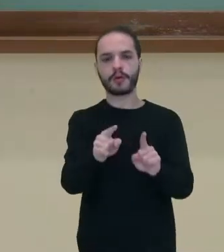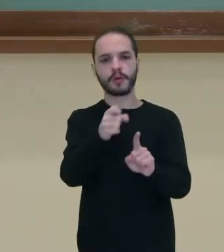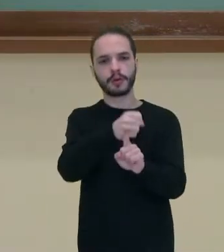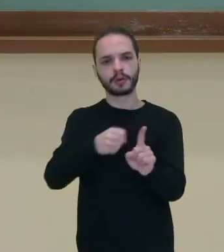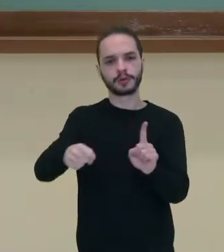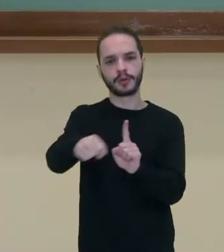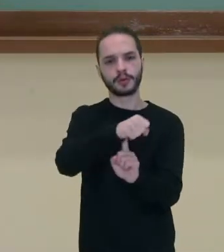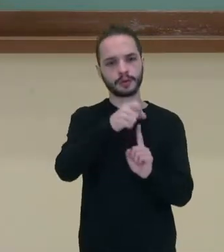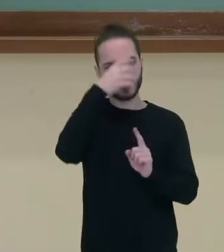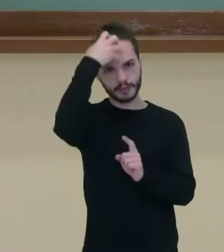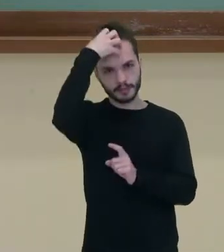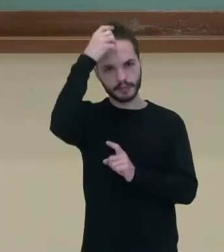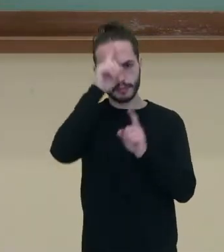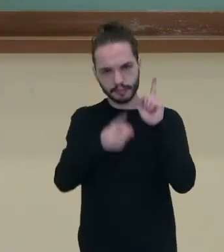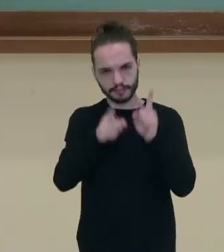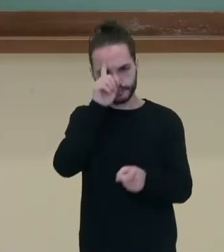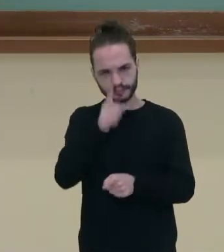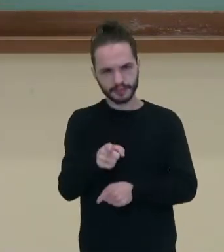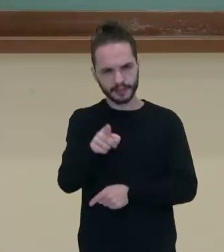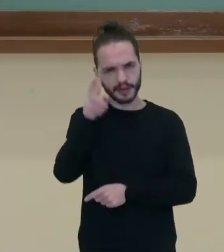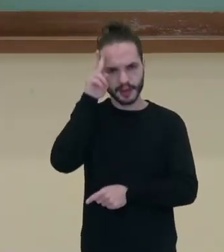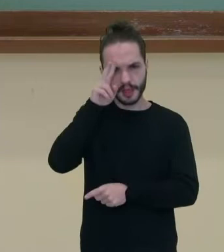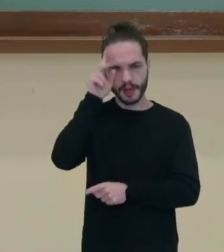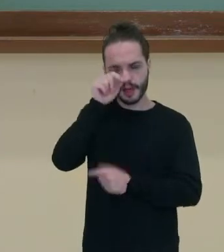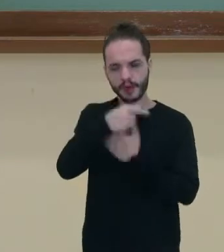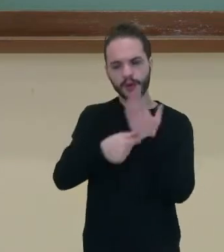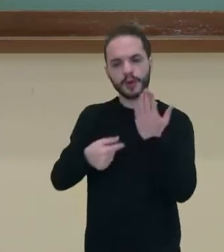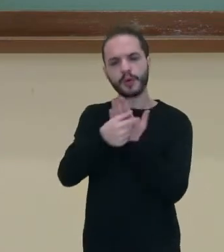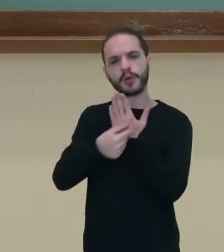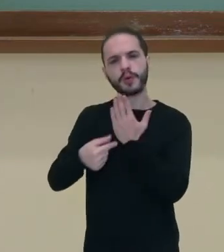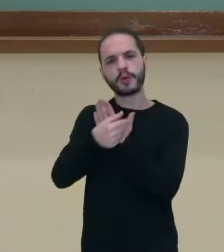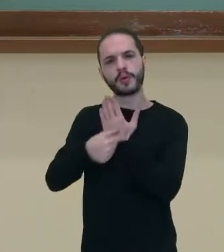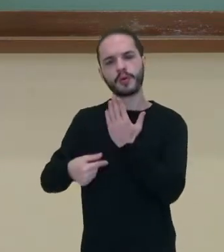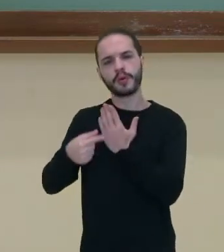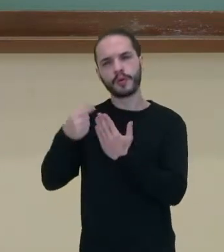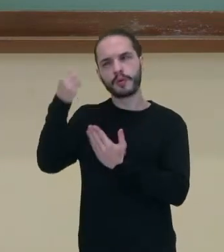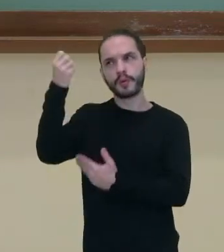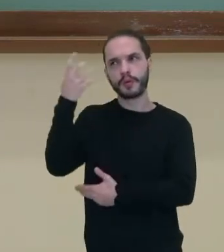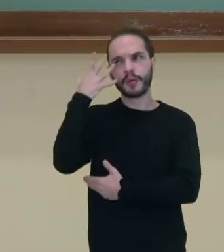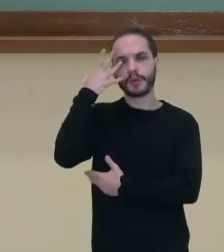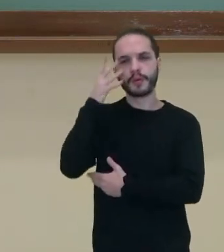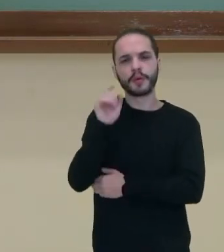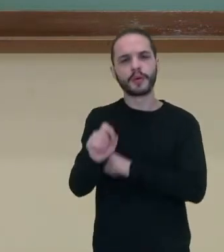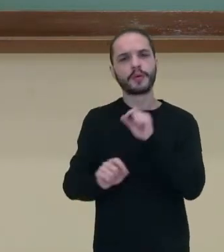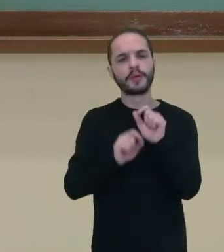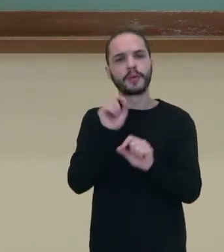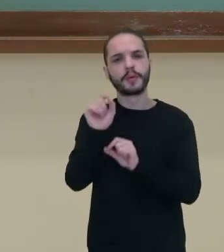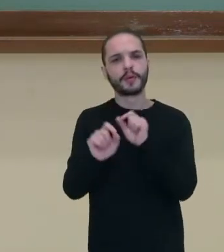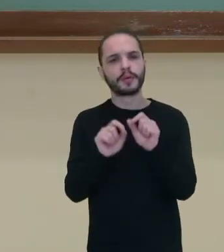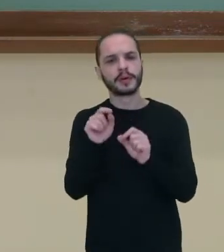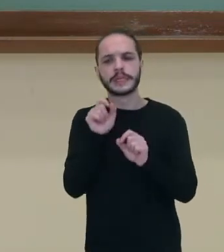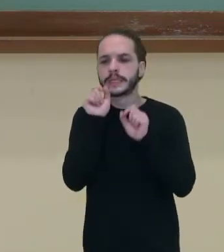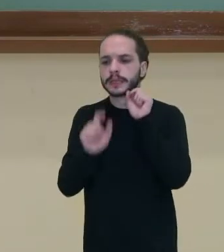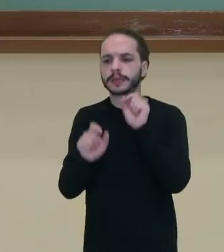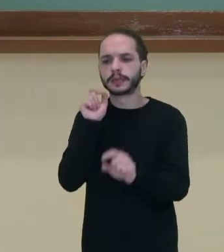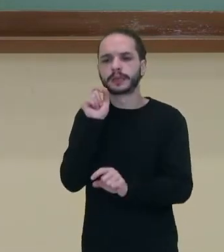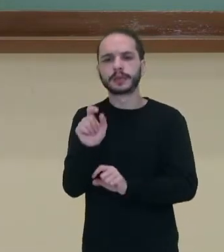absolutista, Lembra quem são os filósofos iluministas? A sociedade absolutista? O que eles estavam